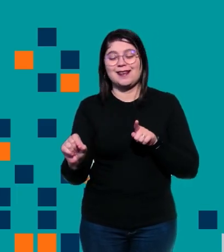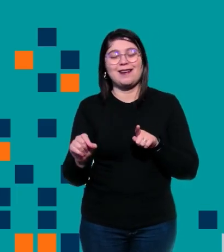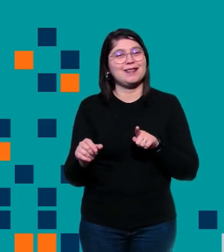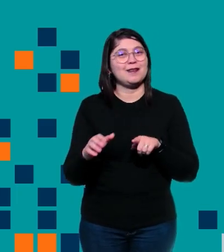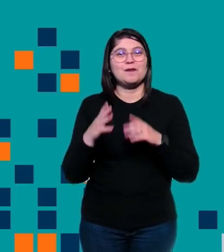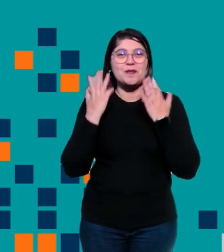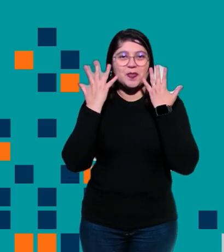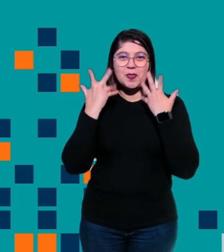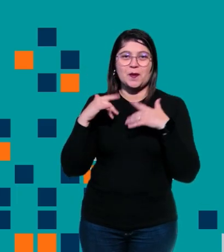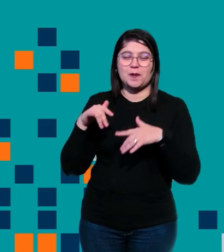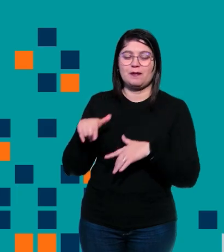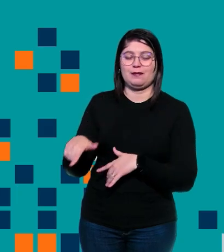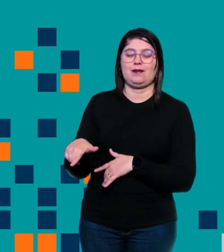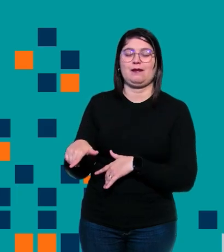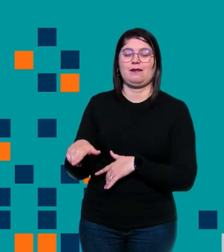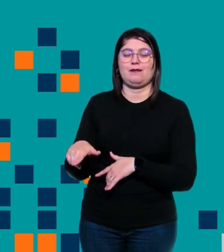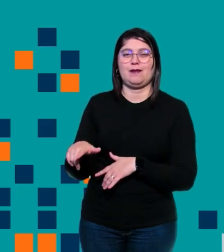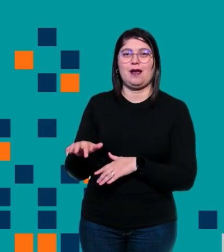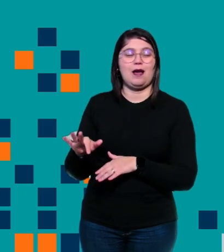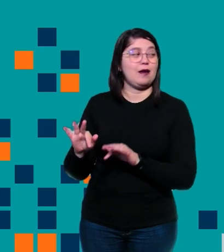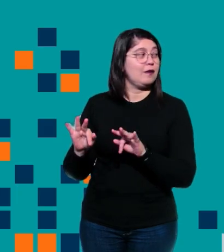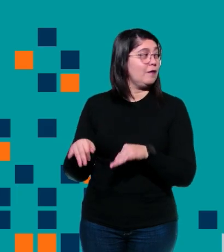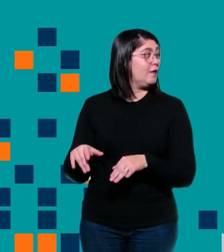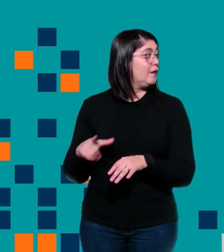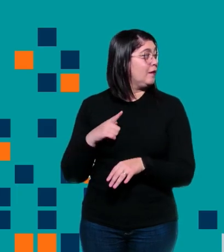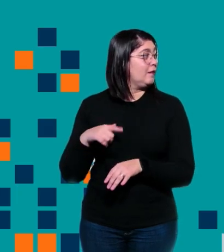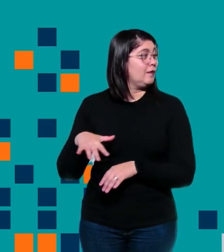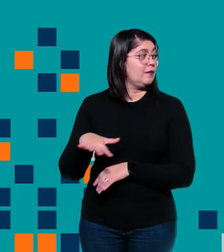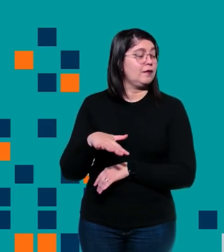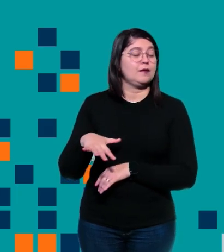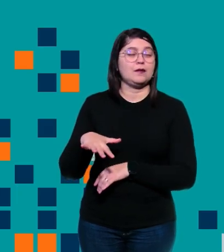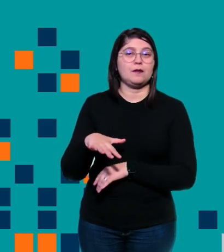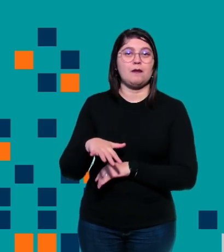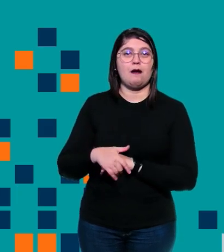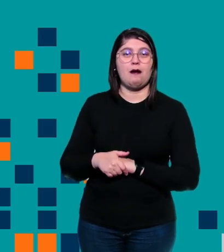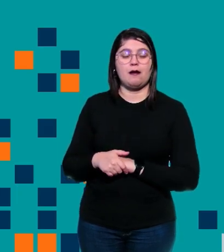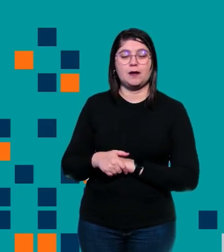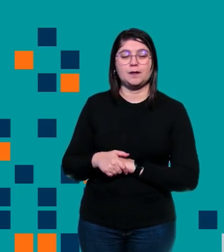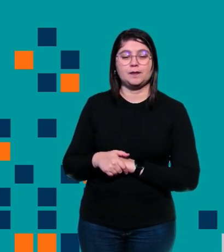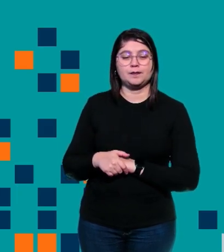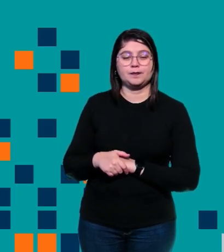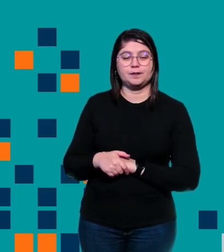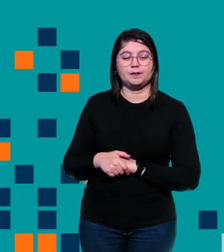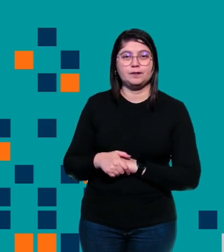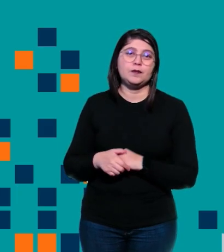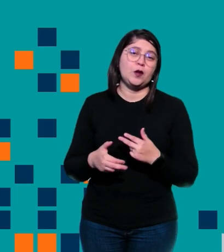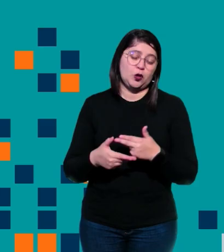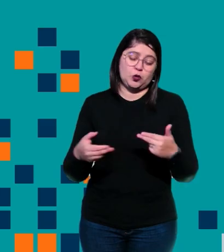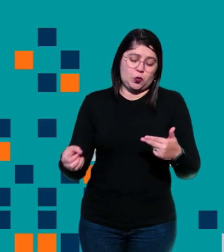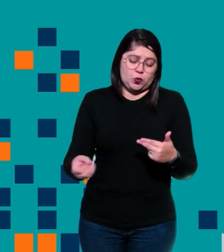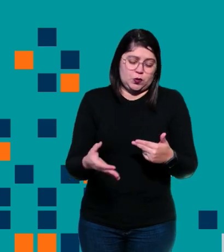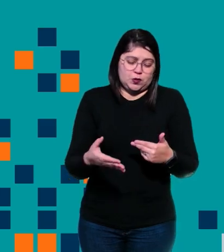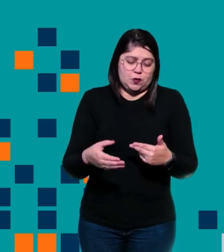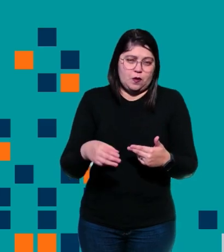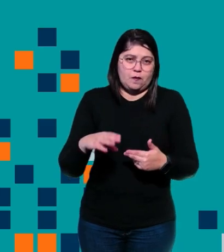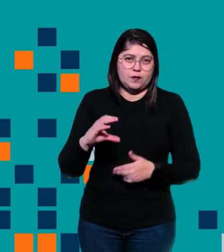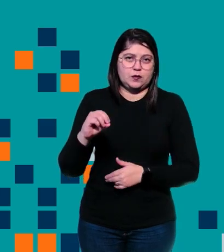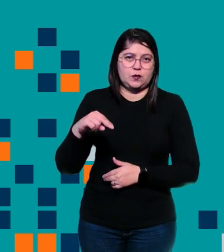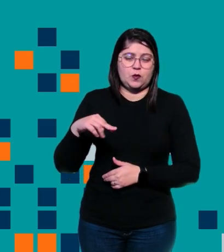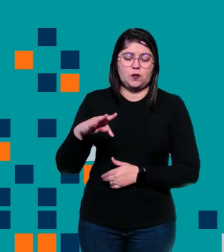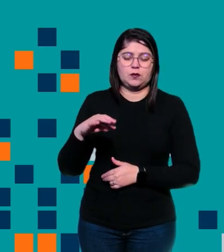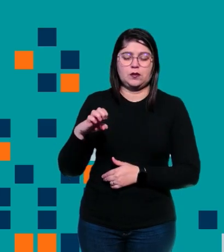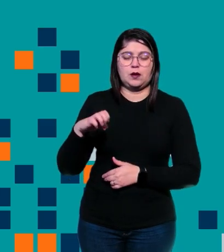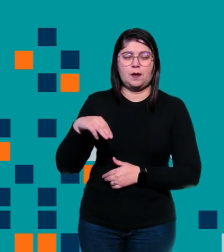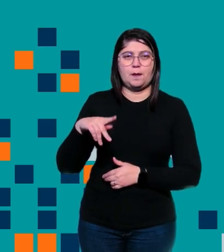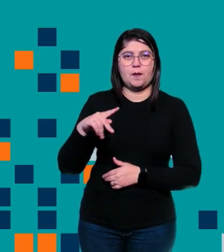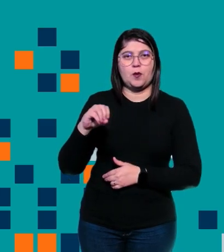no final tem um pavilhão também de exposição contemporânea, né? Então,